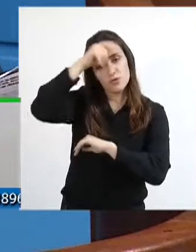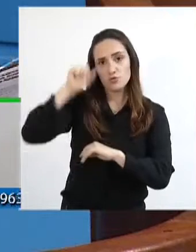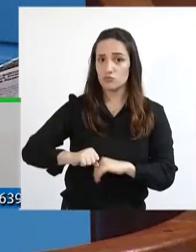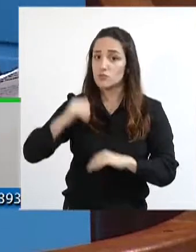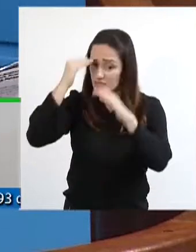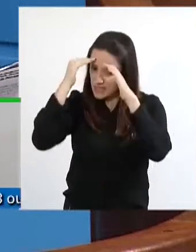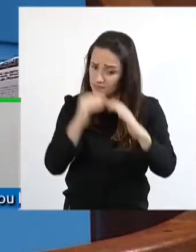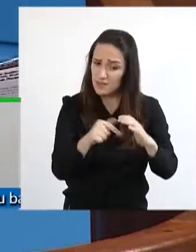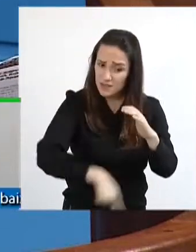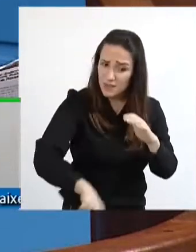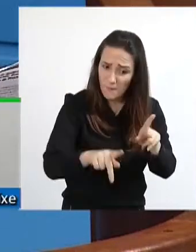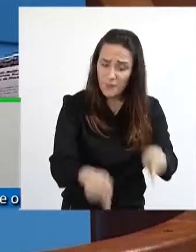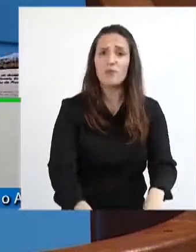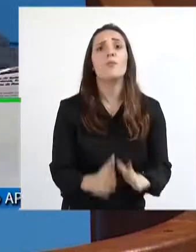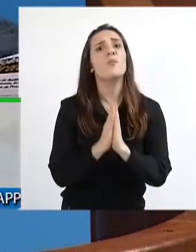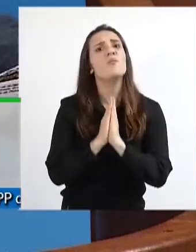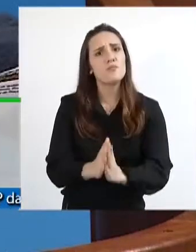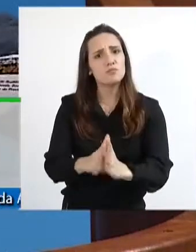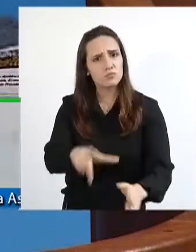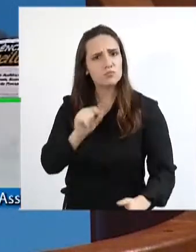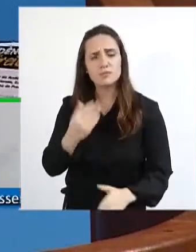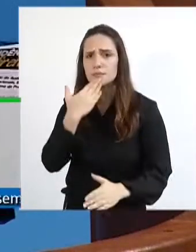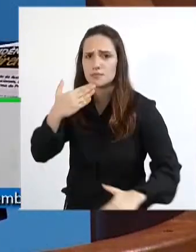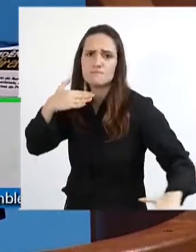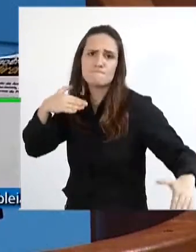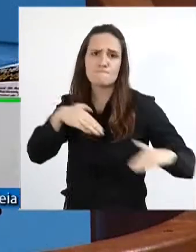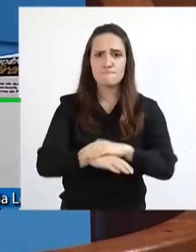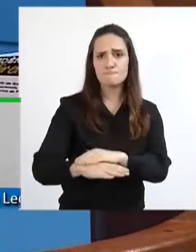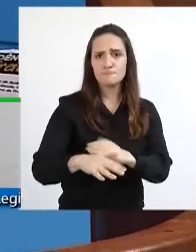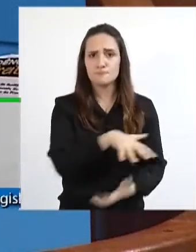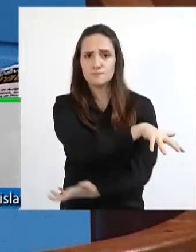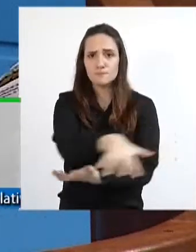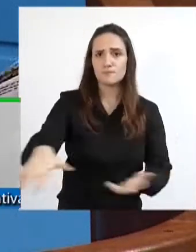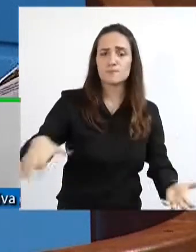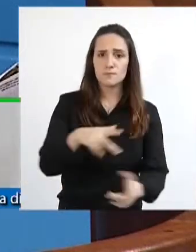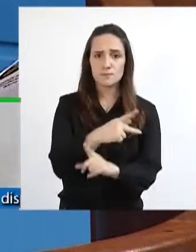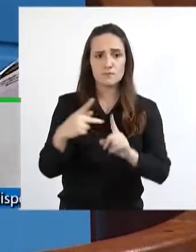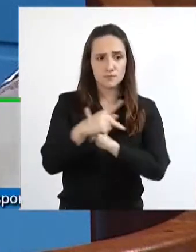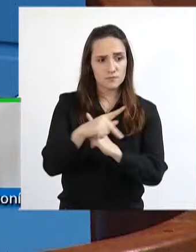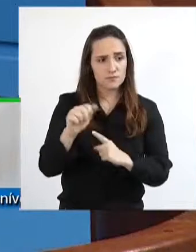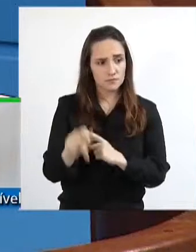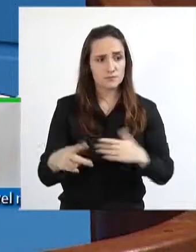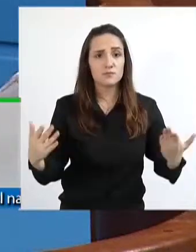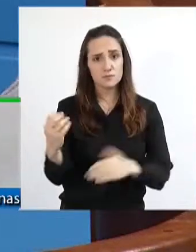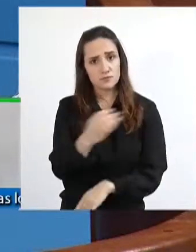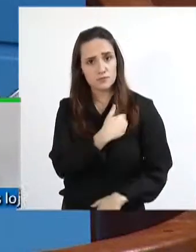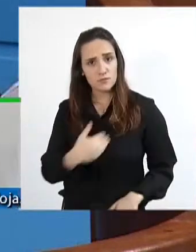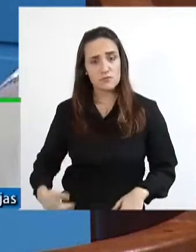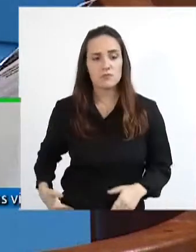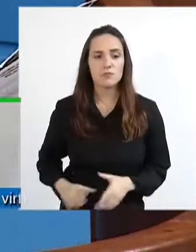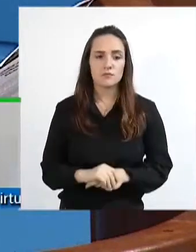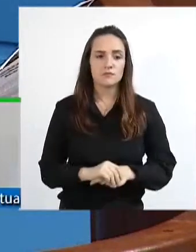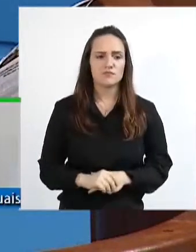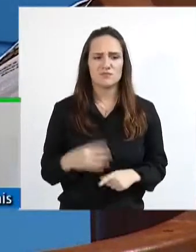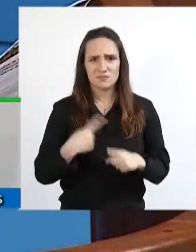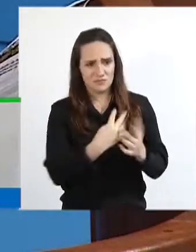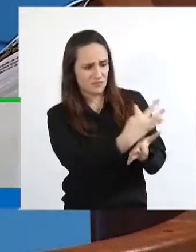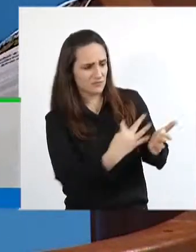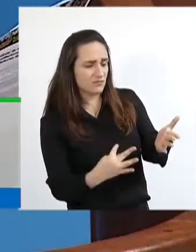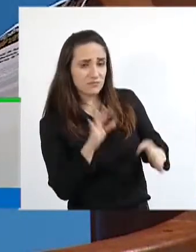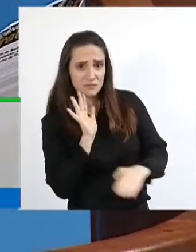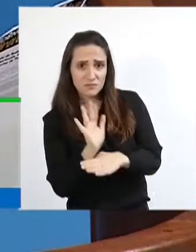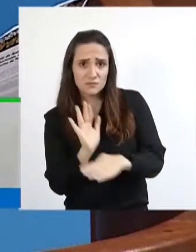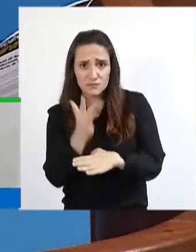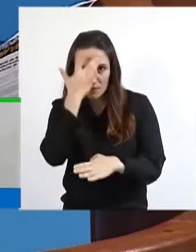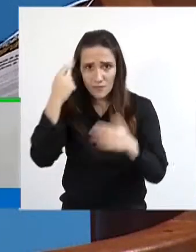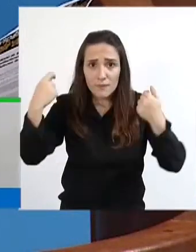eleitores, se posicione pelo arquivamento integral da proposta defendida pelo atual governo. O texto não atende às